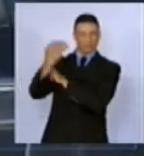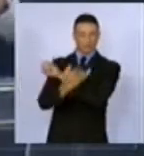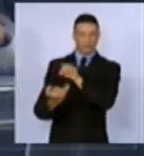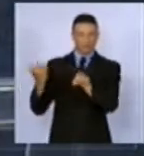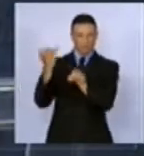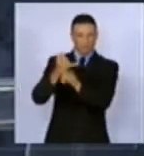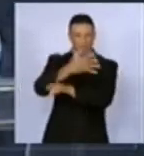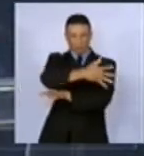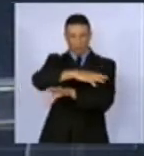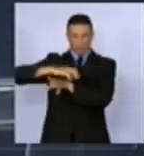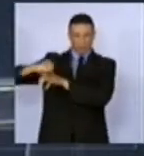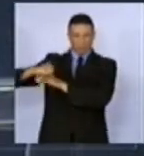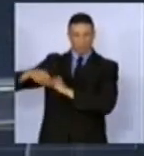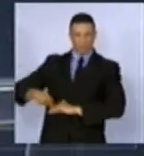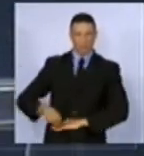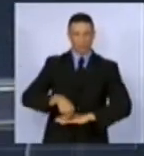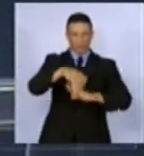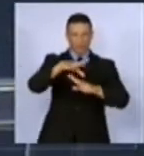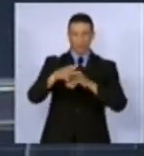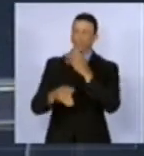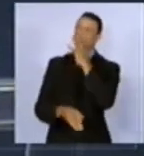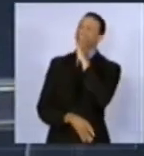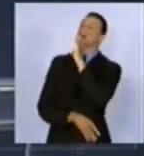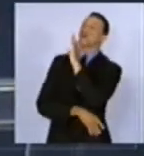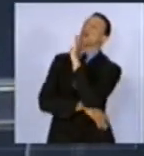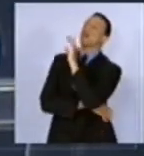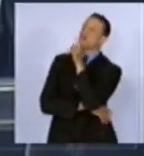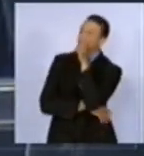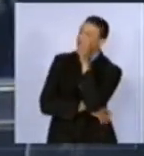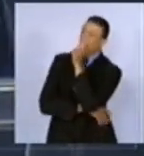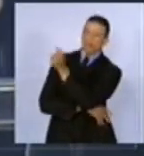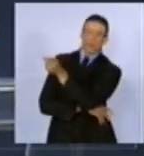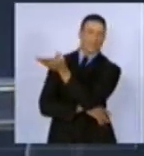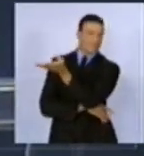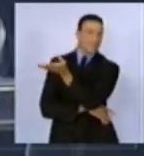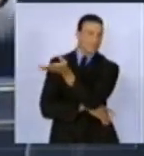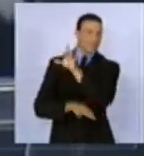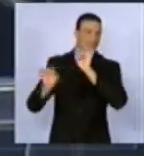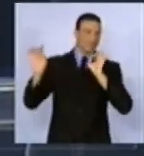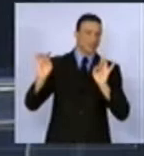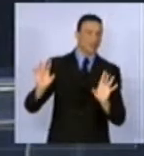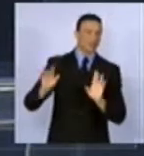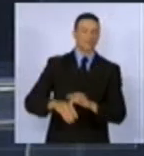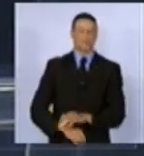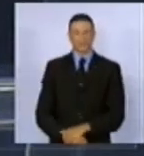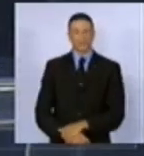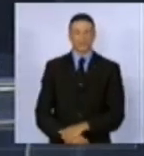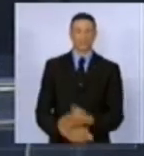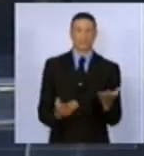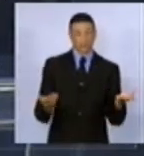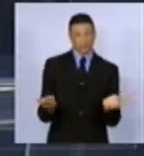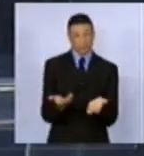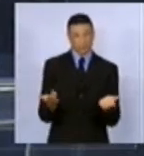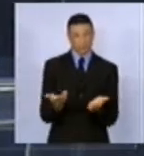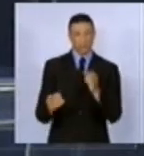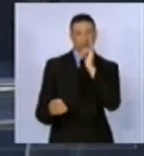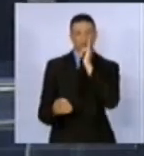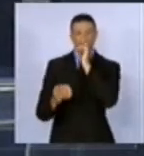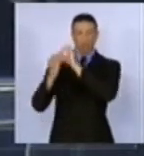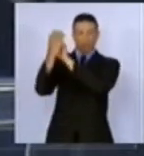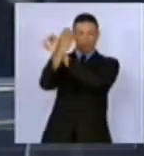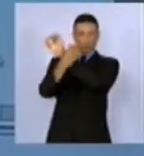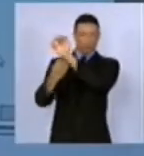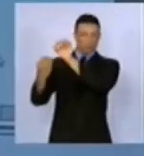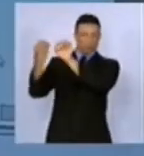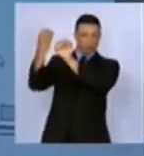desses dados das análises que nós fizemos e mostrar aqui que quando é inteira em março até